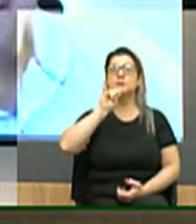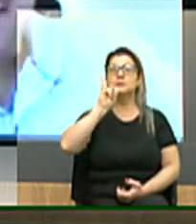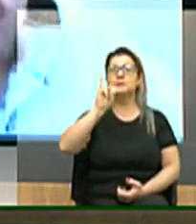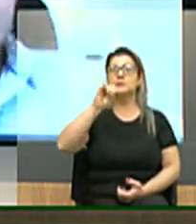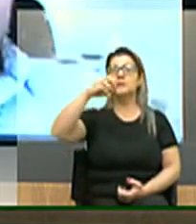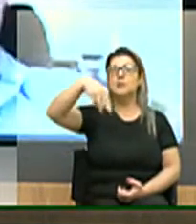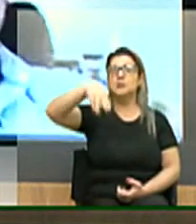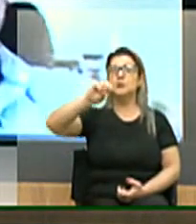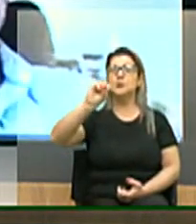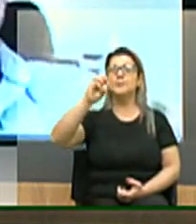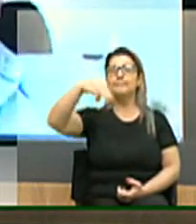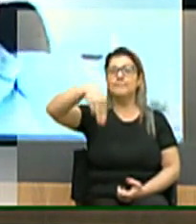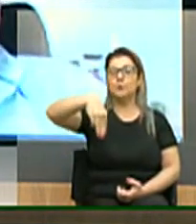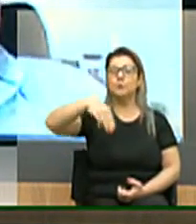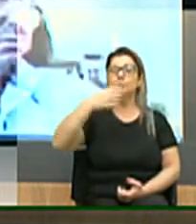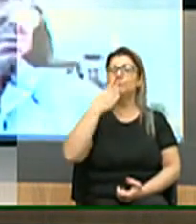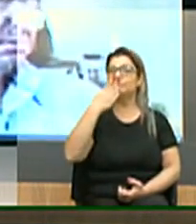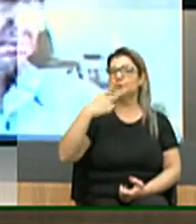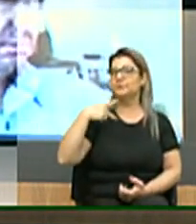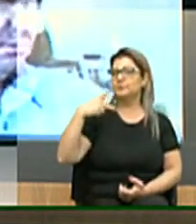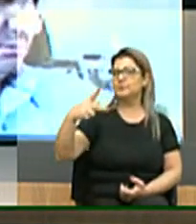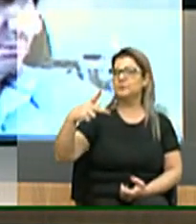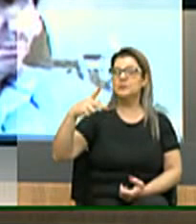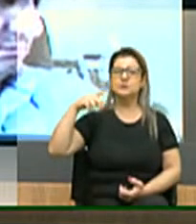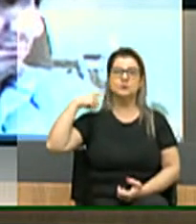favorável, presidente. Deputado Vilmar Zanquim.